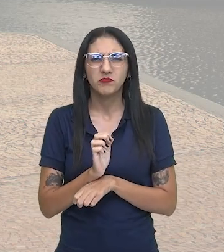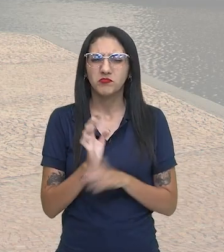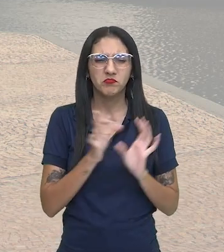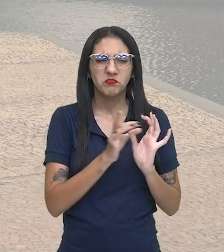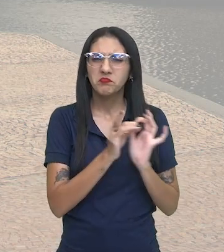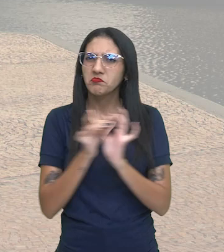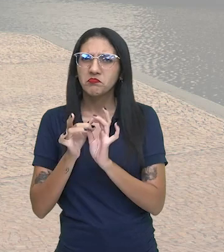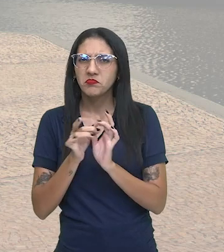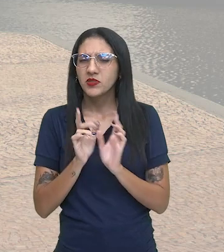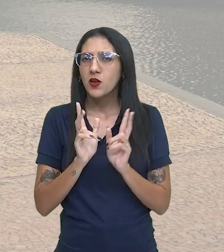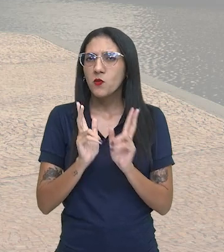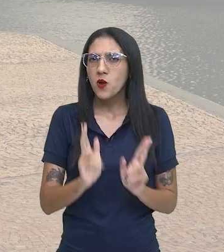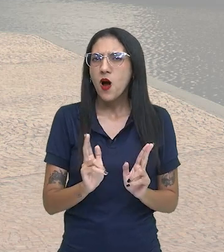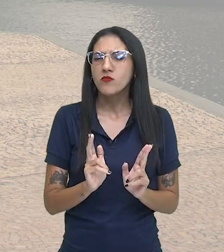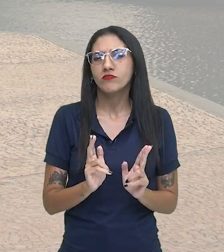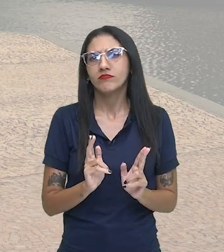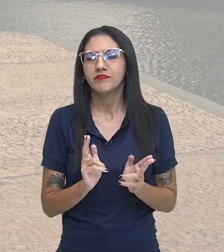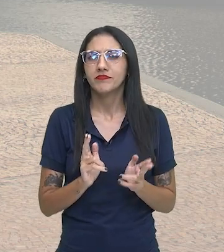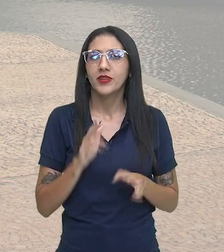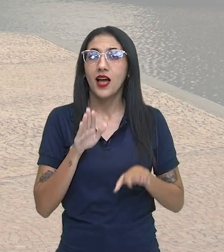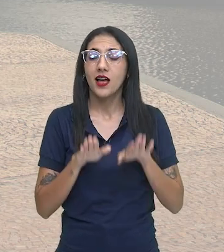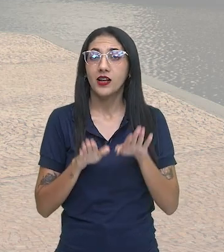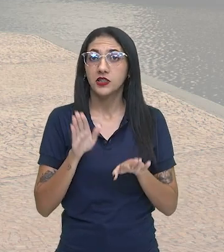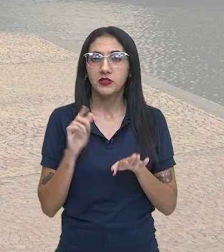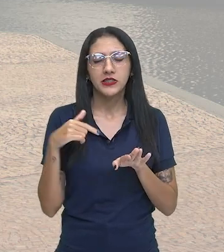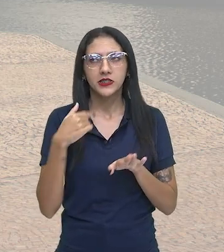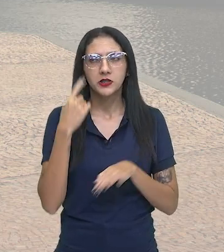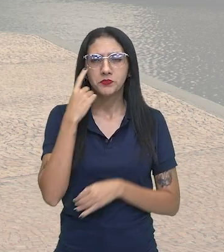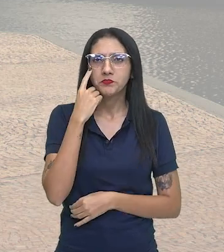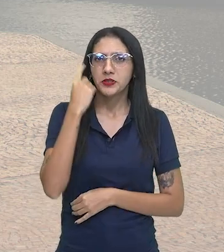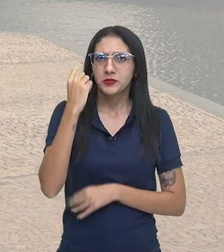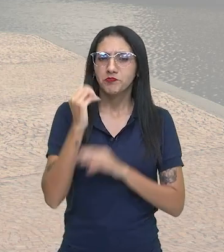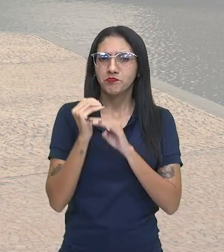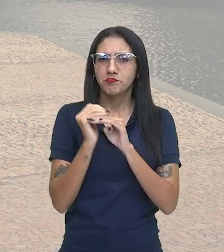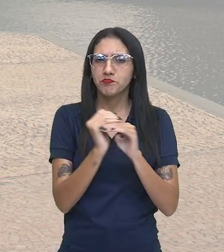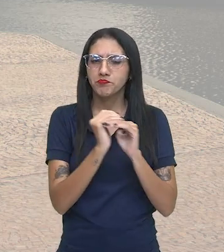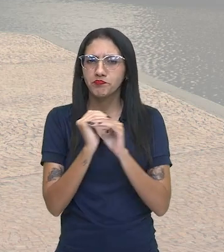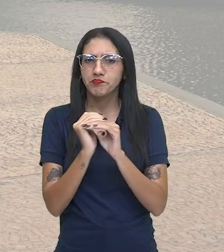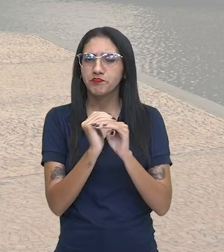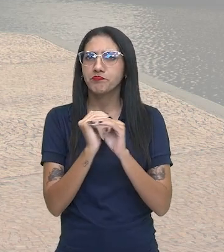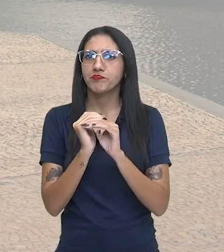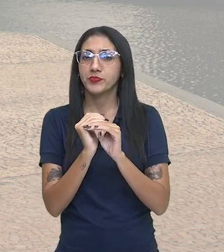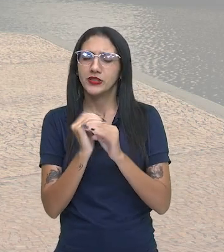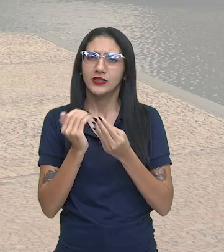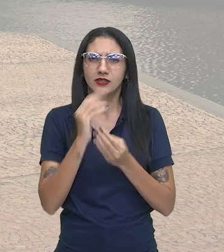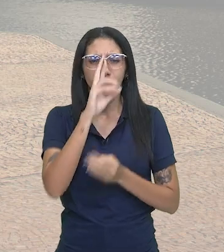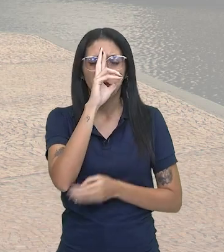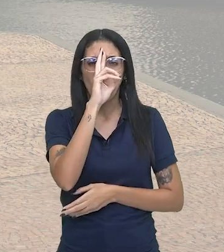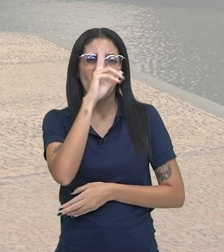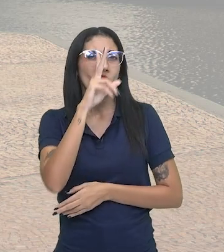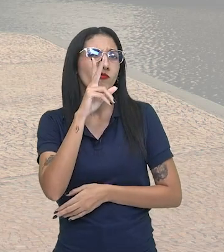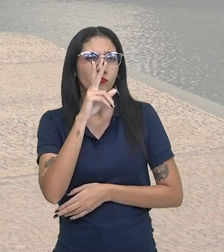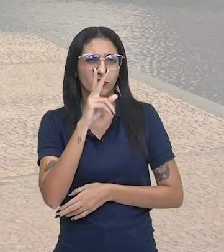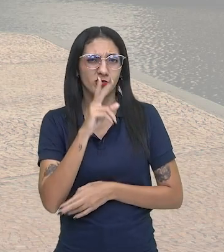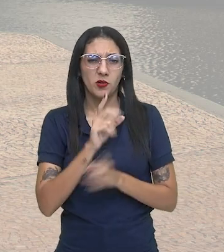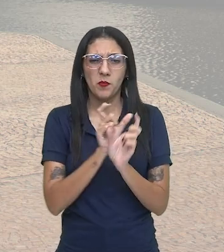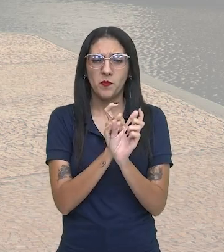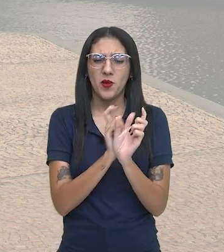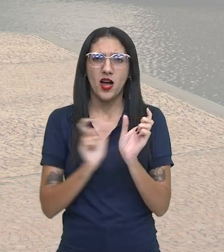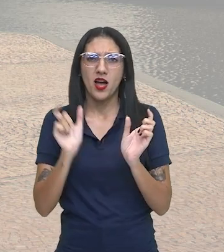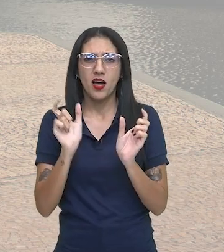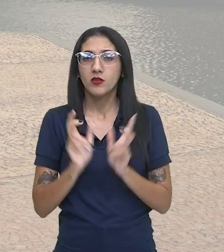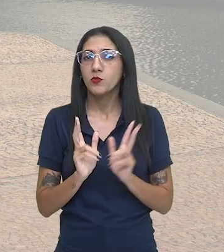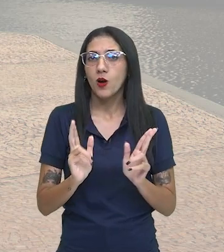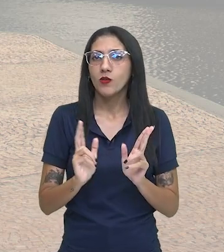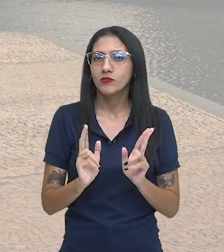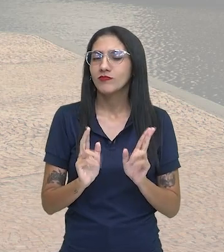coisa? Às vezes, no senso comum, a gente troca eles como se fossem sinônimos, mas não são. Por isso, agora a